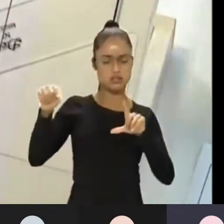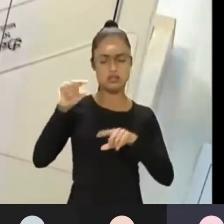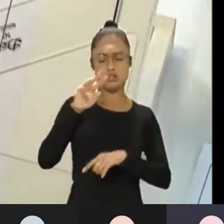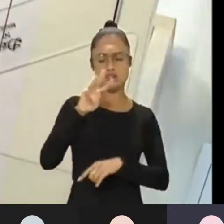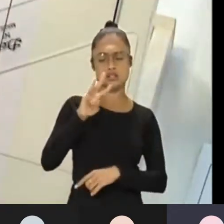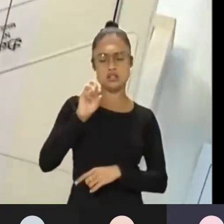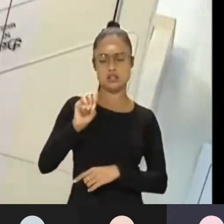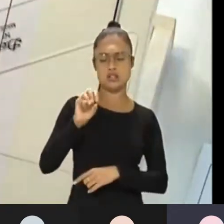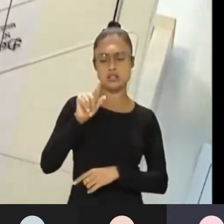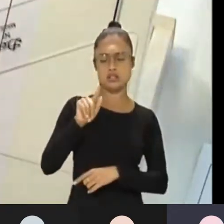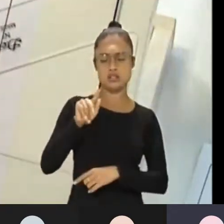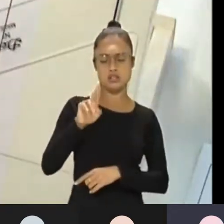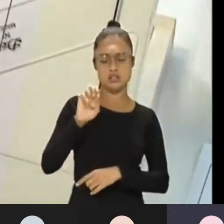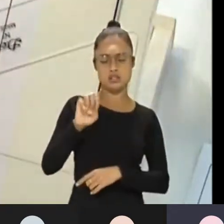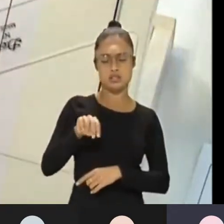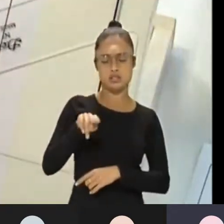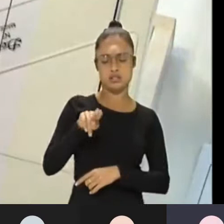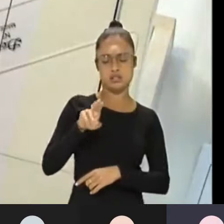e prolongo até